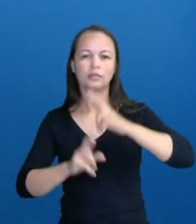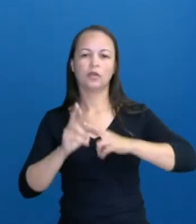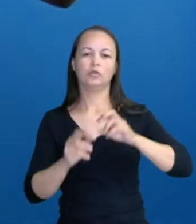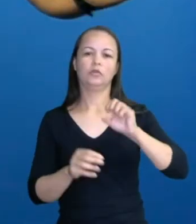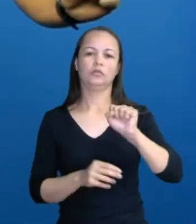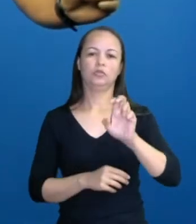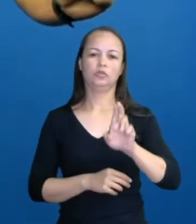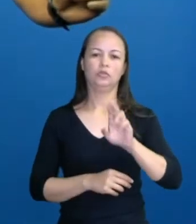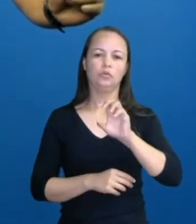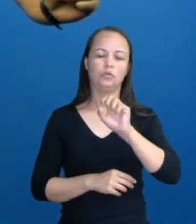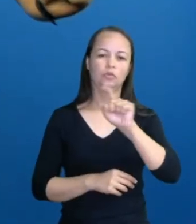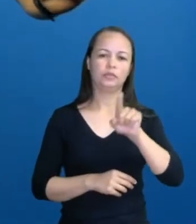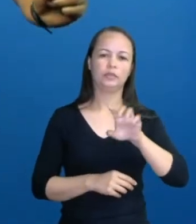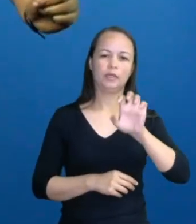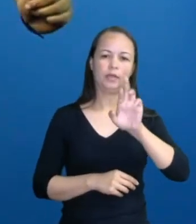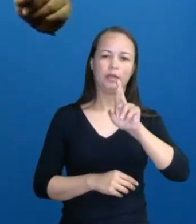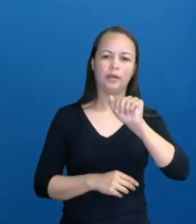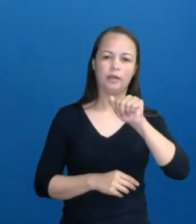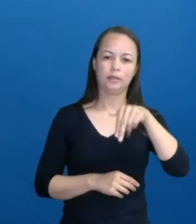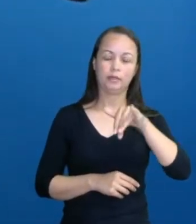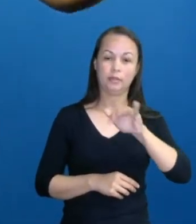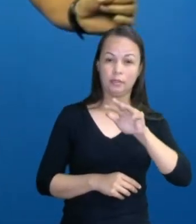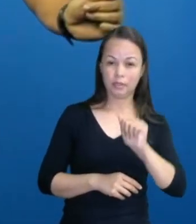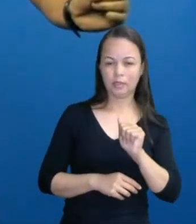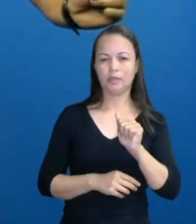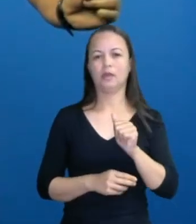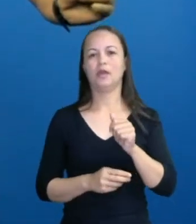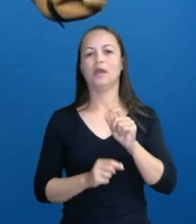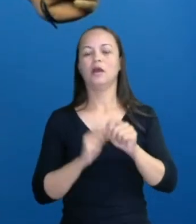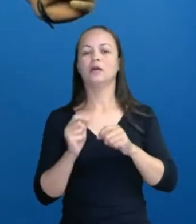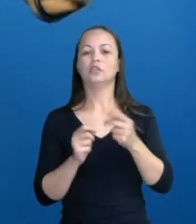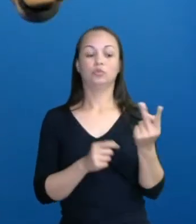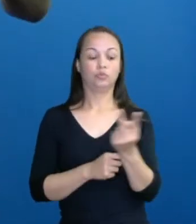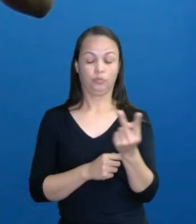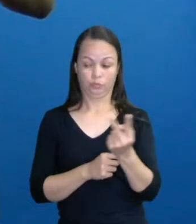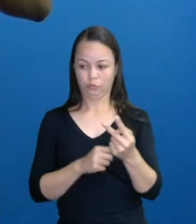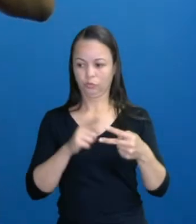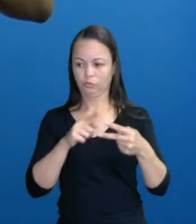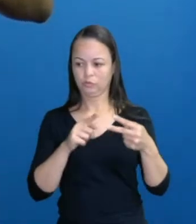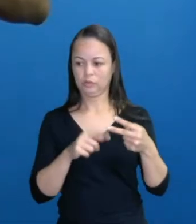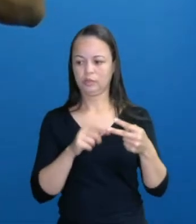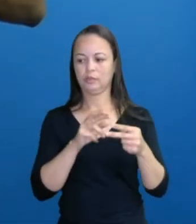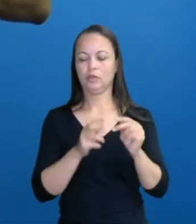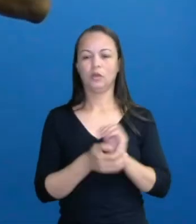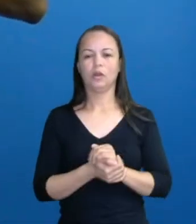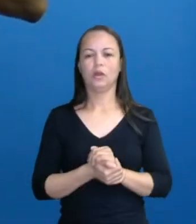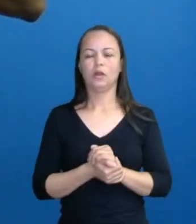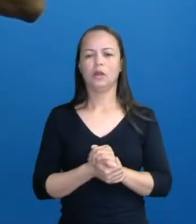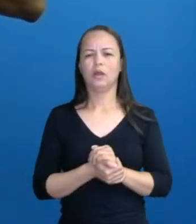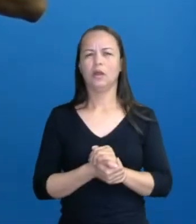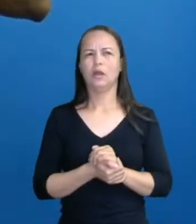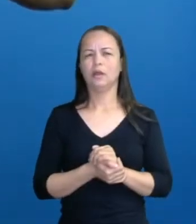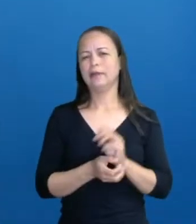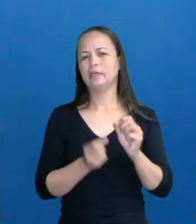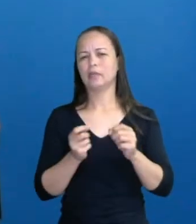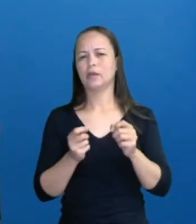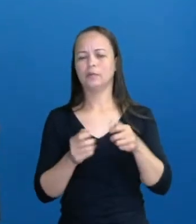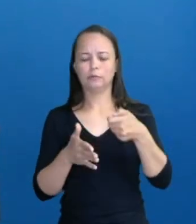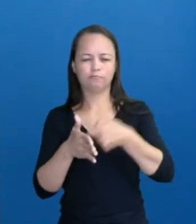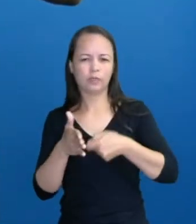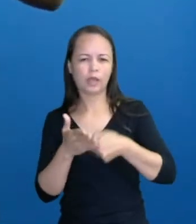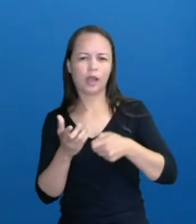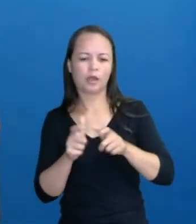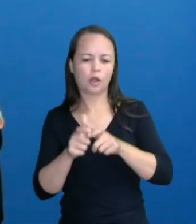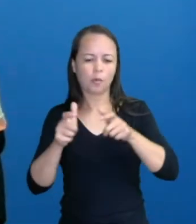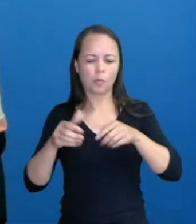suzerania e vassalagem, suzerano, senhor, vassalo, servo, ela não se limita apenas àquele grande